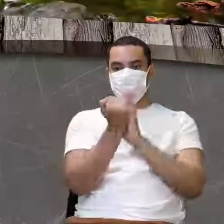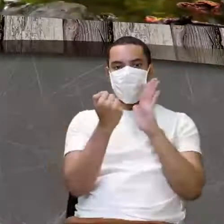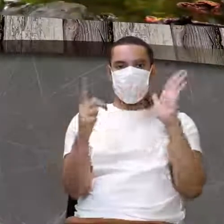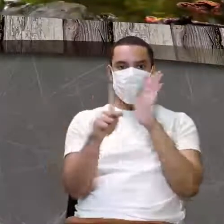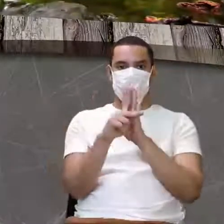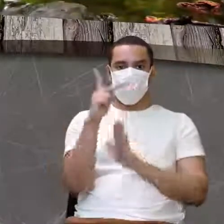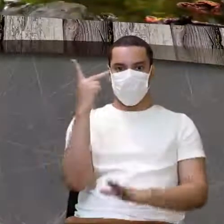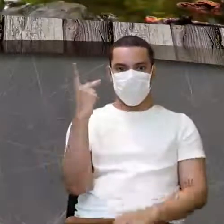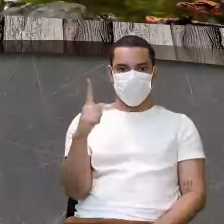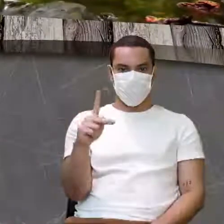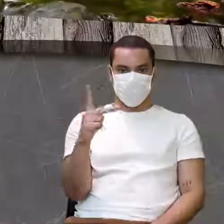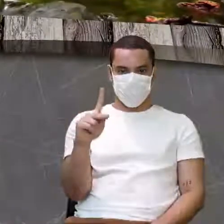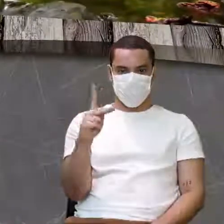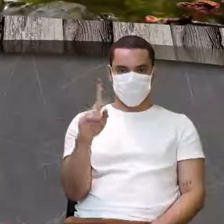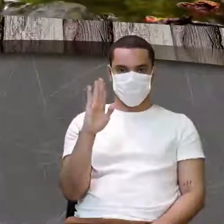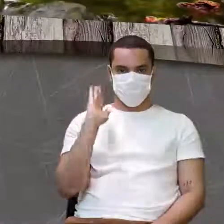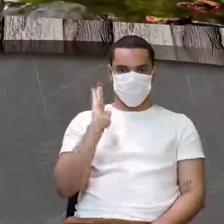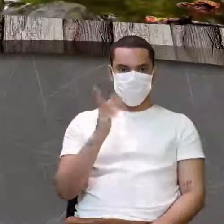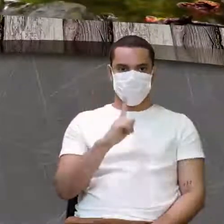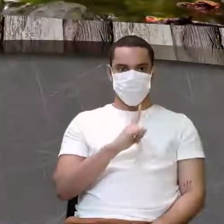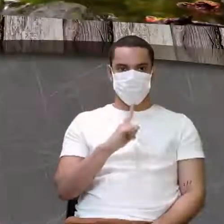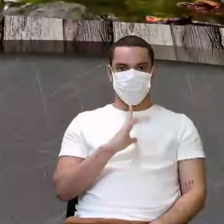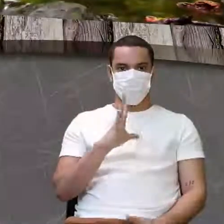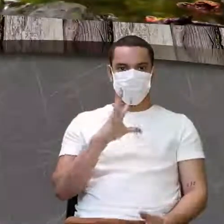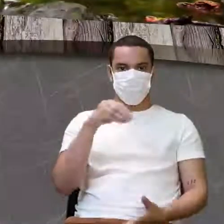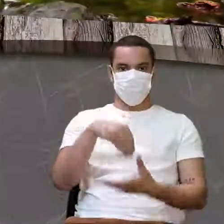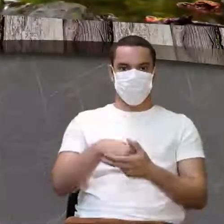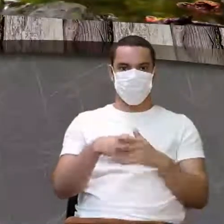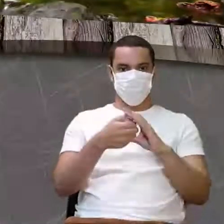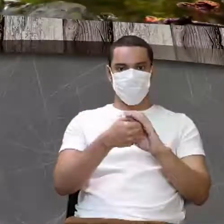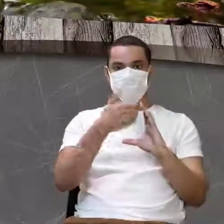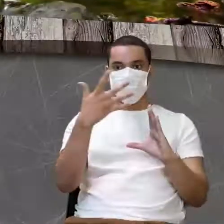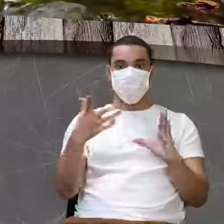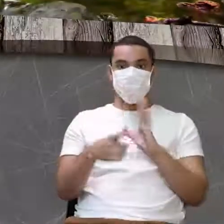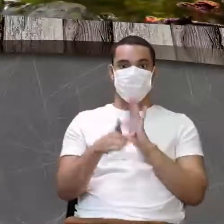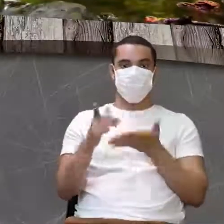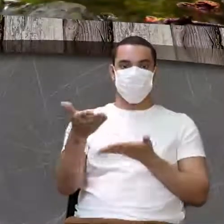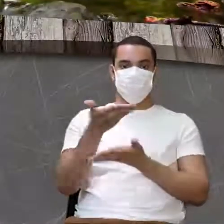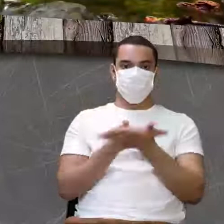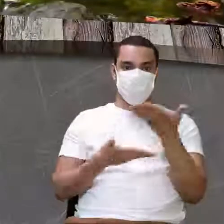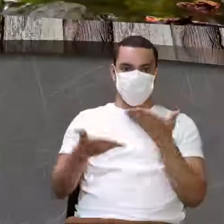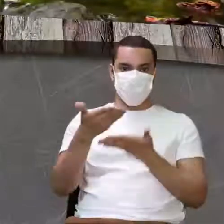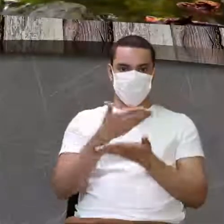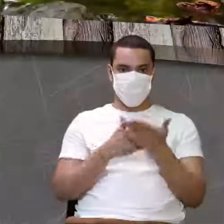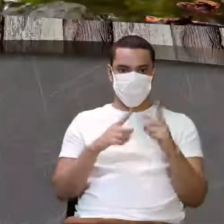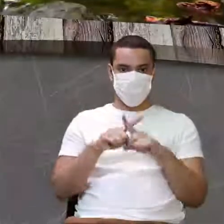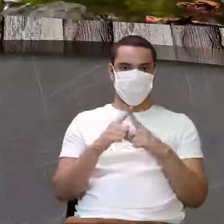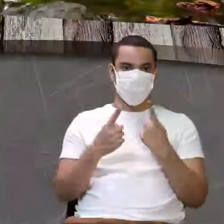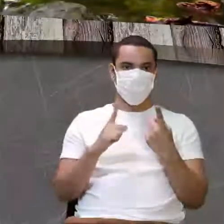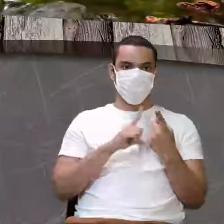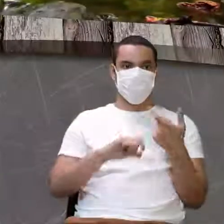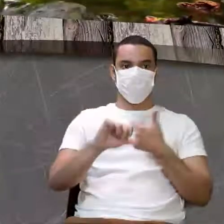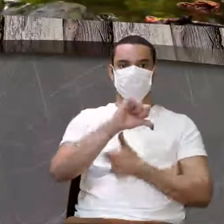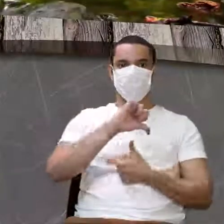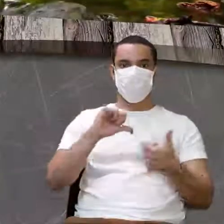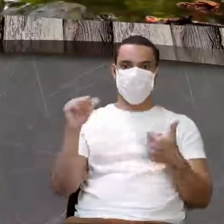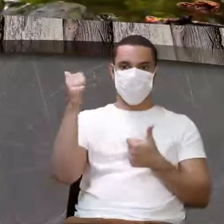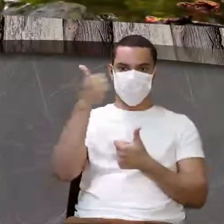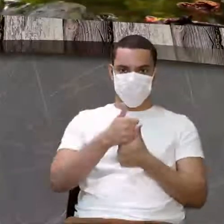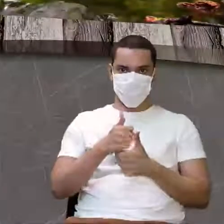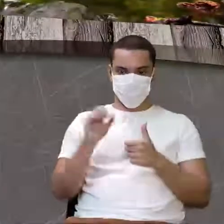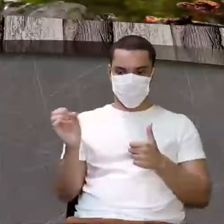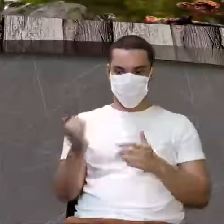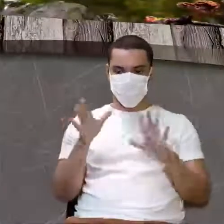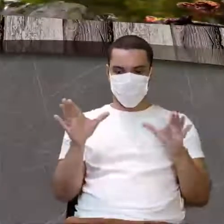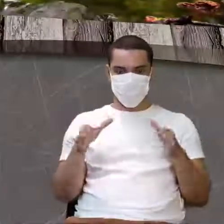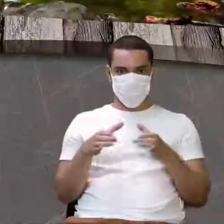aquela situação de características que foram compartilhadas por um ancestral, mas que houve uma modificação nesse novo